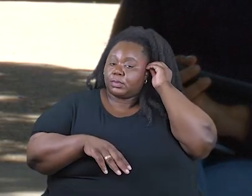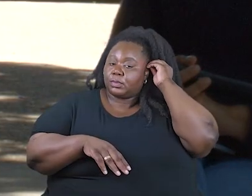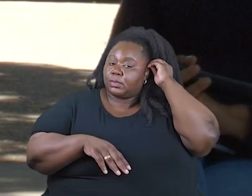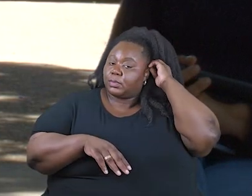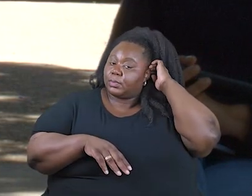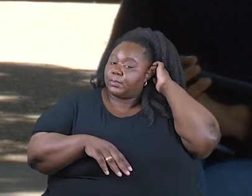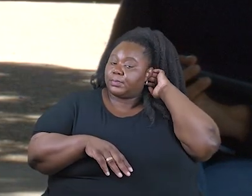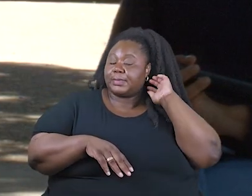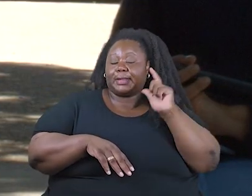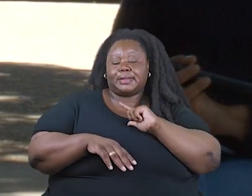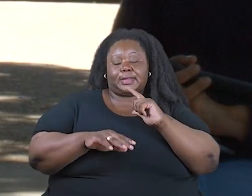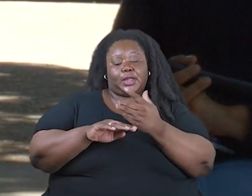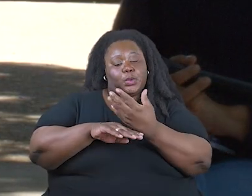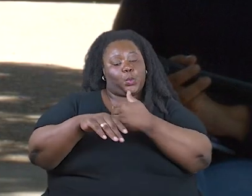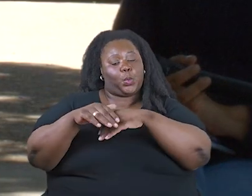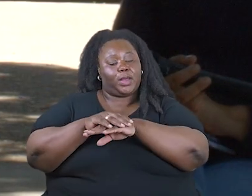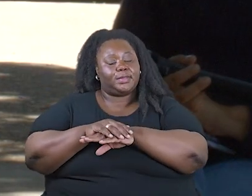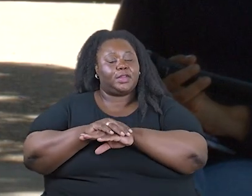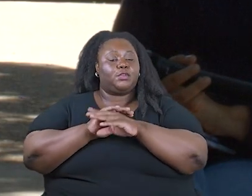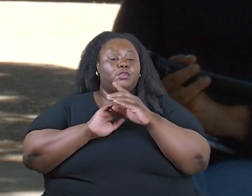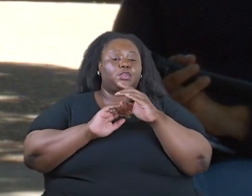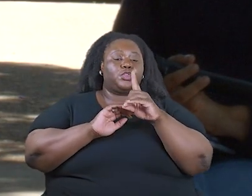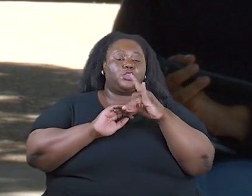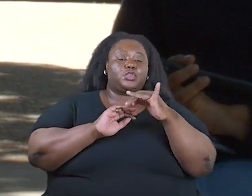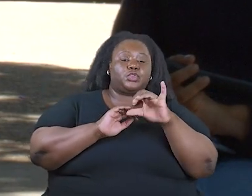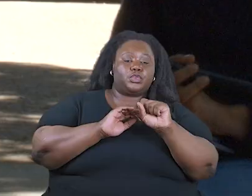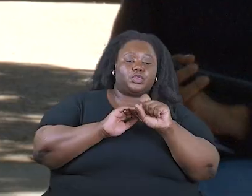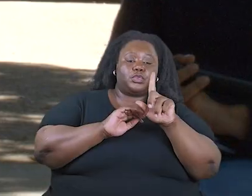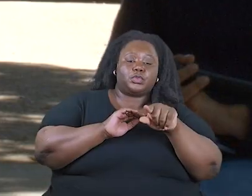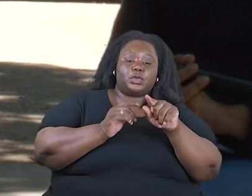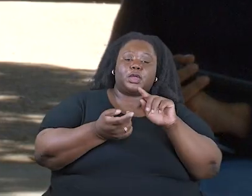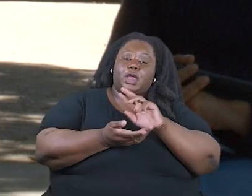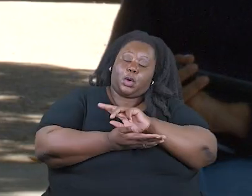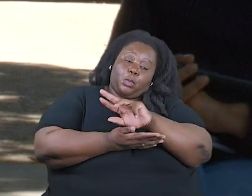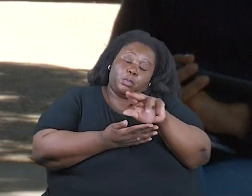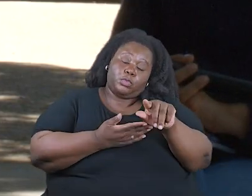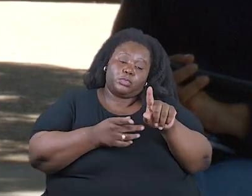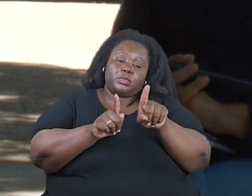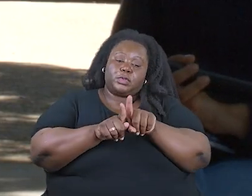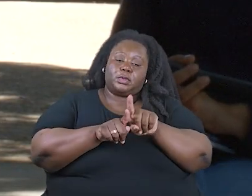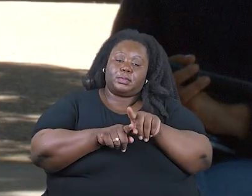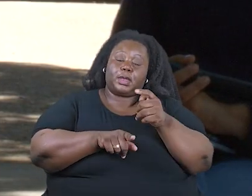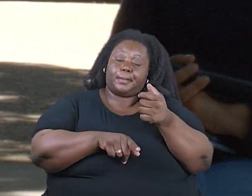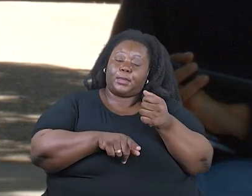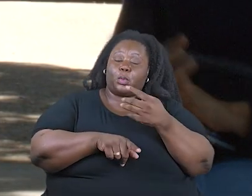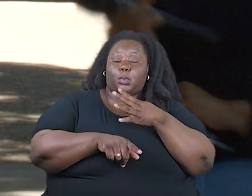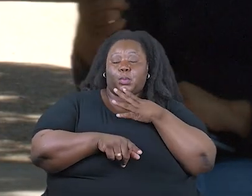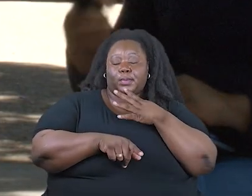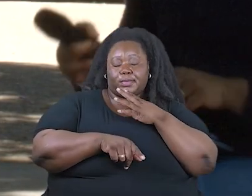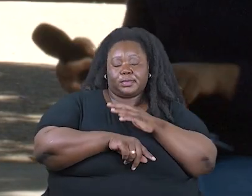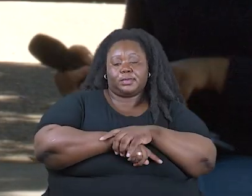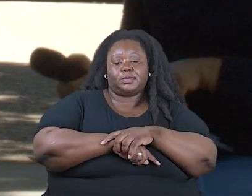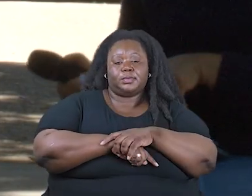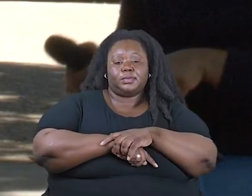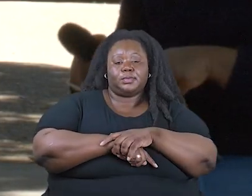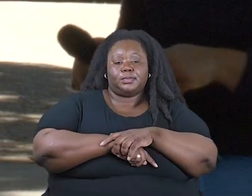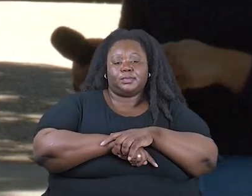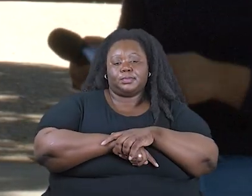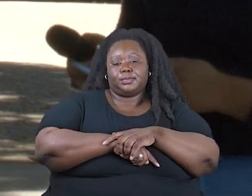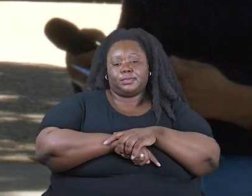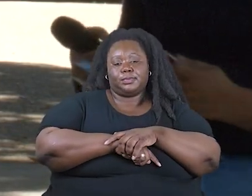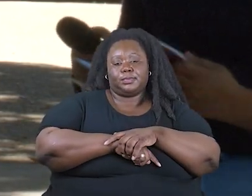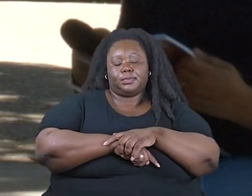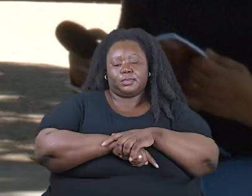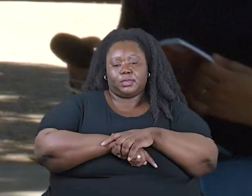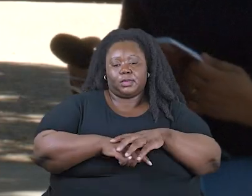um acervo de discos de artista, que também é um tipo de múltiplo que é pouco conhecido, né?